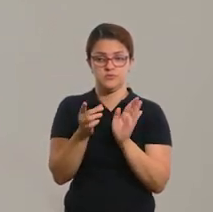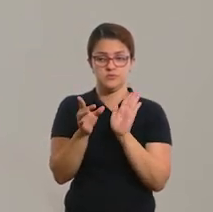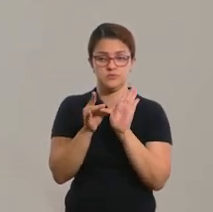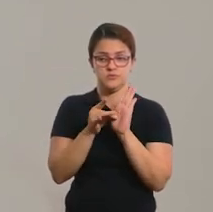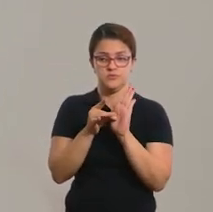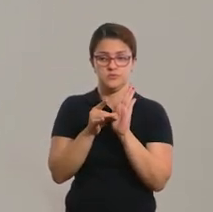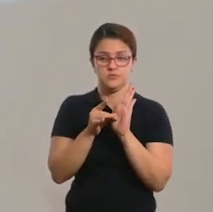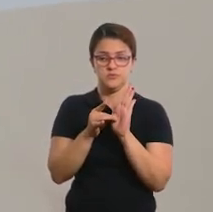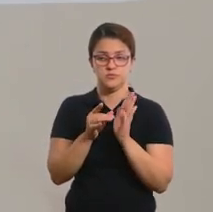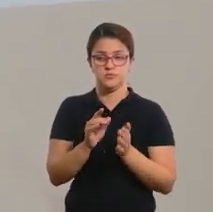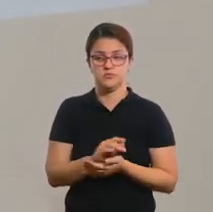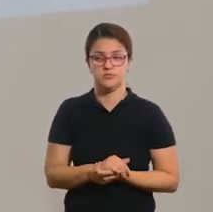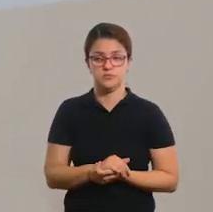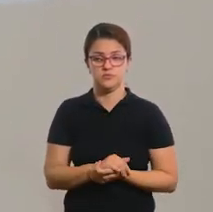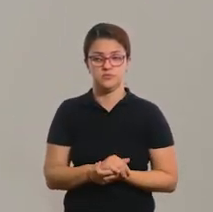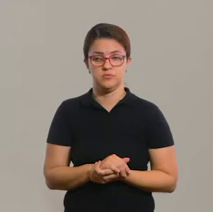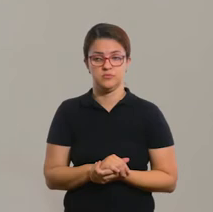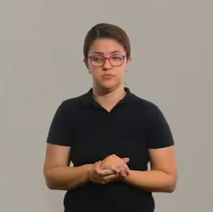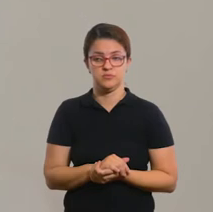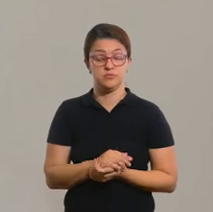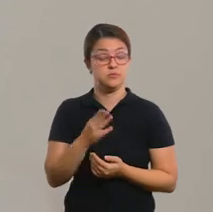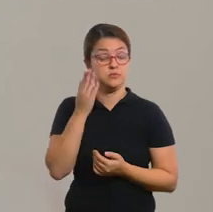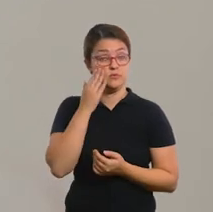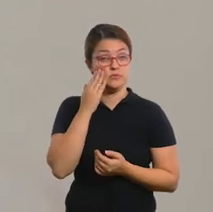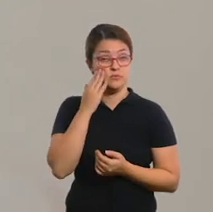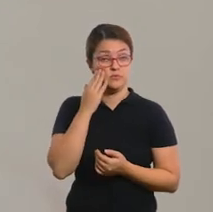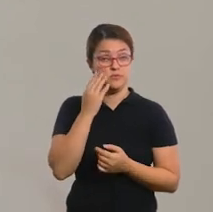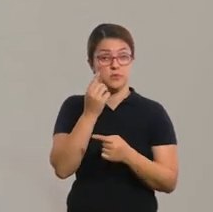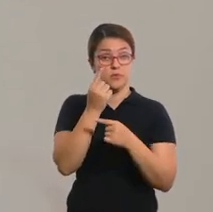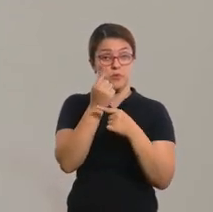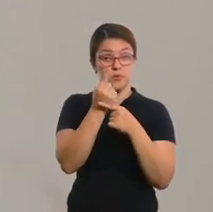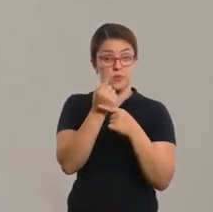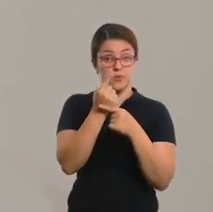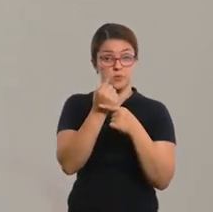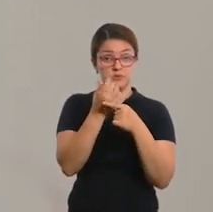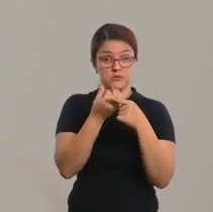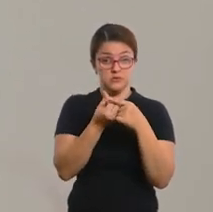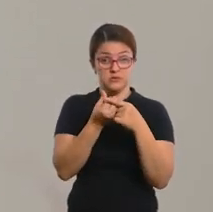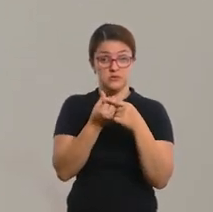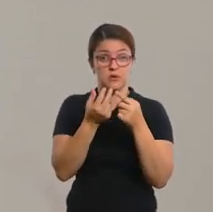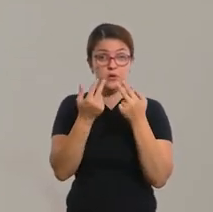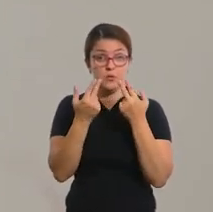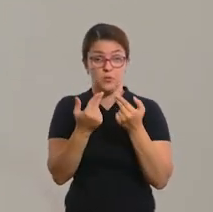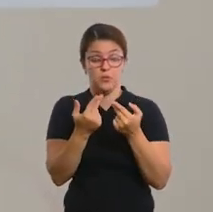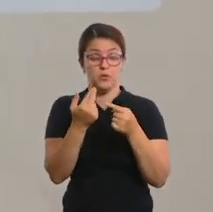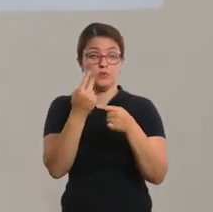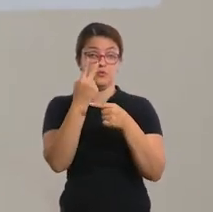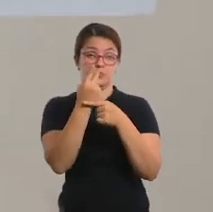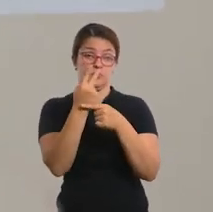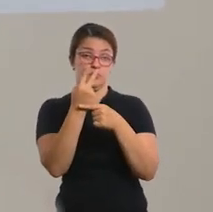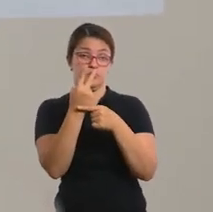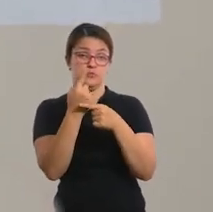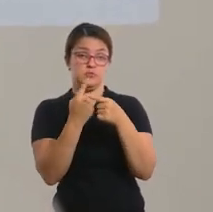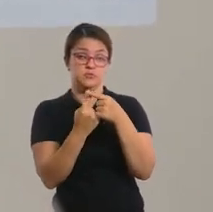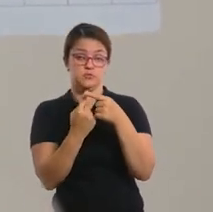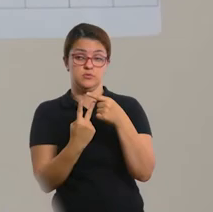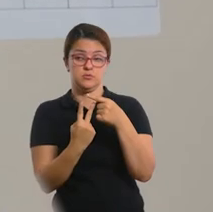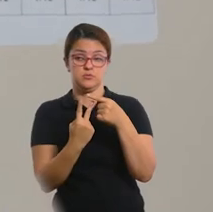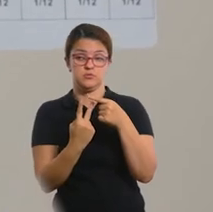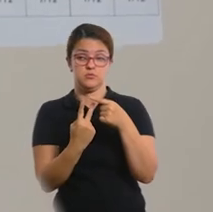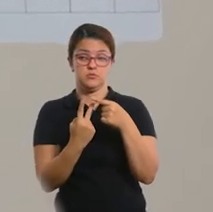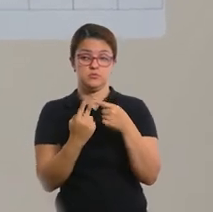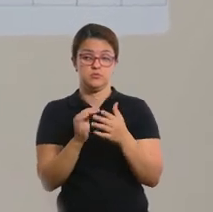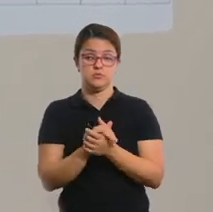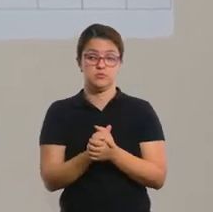12. Nós sabemos que a fração 1 sexto é equivalente a 2 dozeavos. E